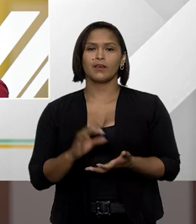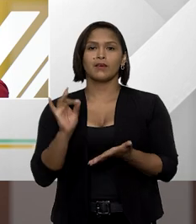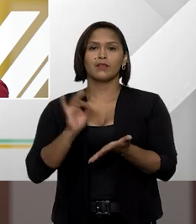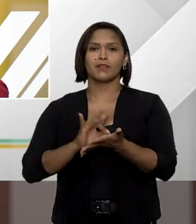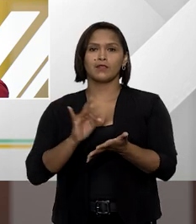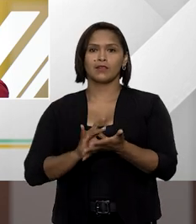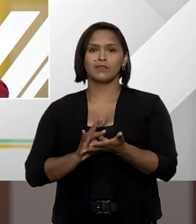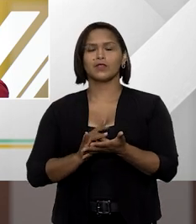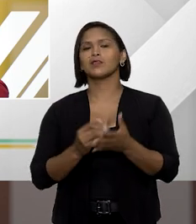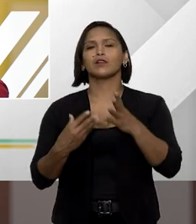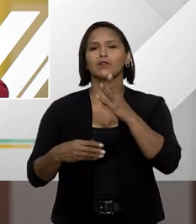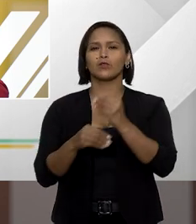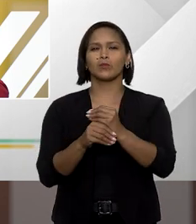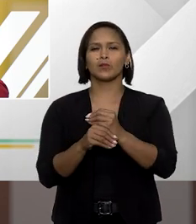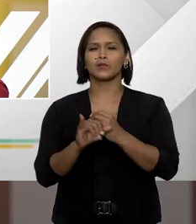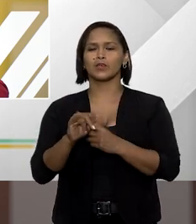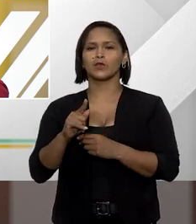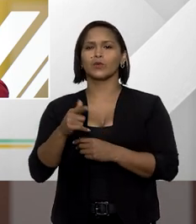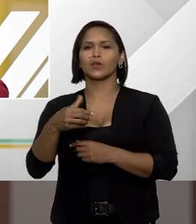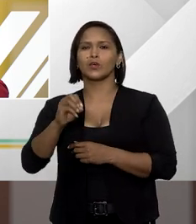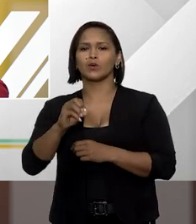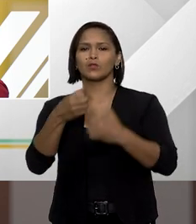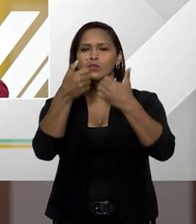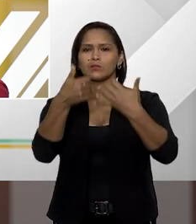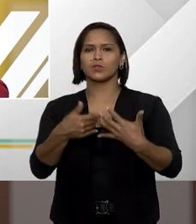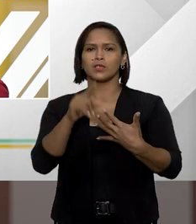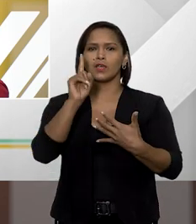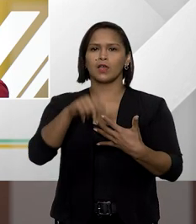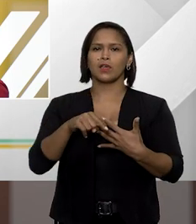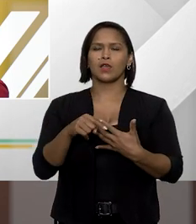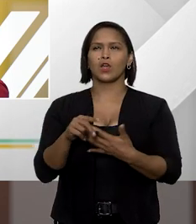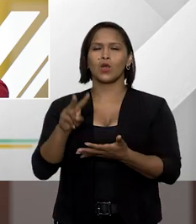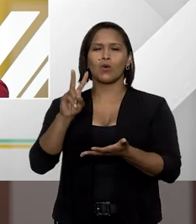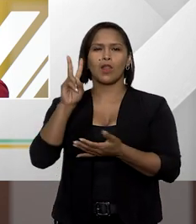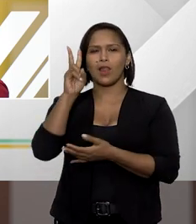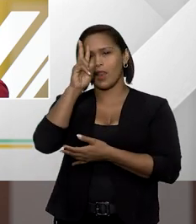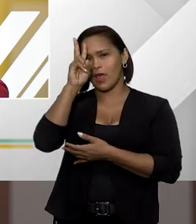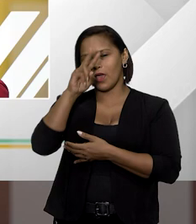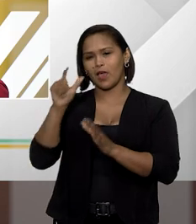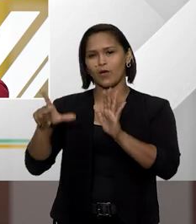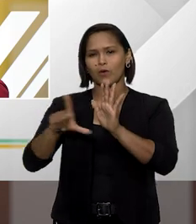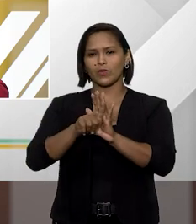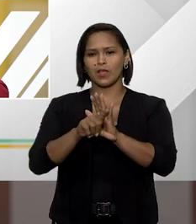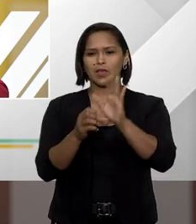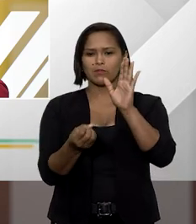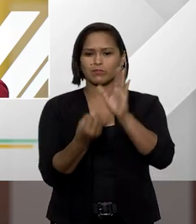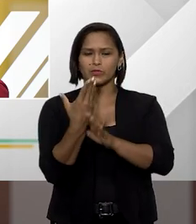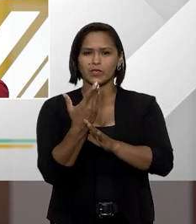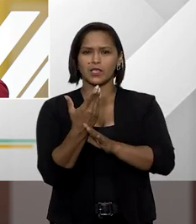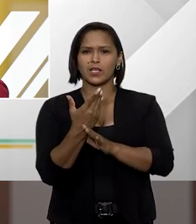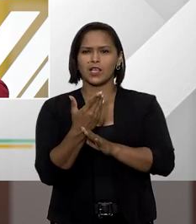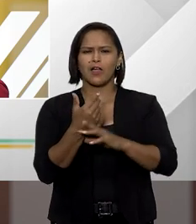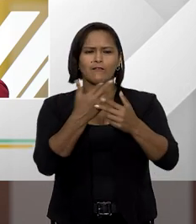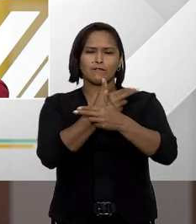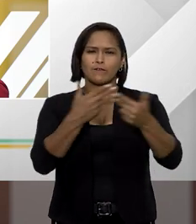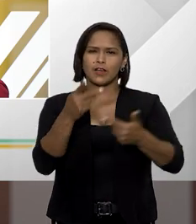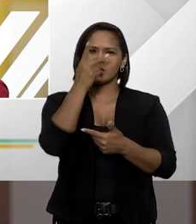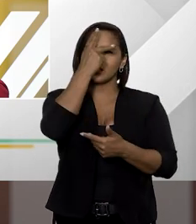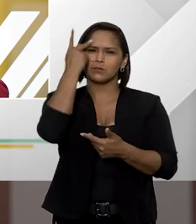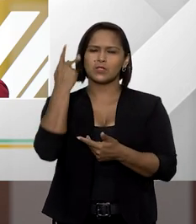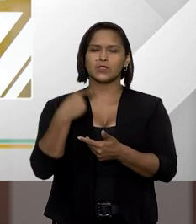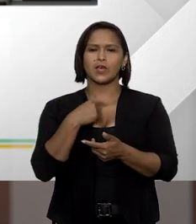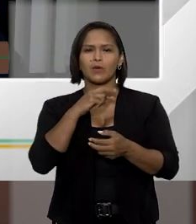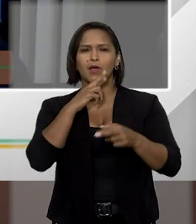Na verdade, complementando o que o Igor está mencionando, na época que a lei entrou em vigor, muita gente saiu assodadamente, a meu ver,